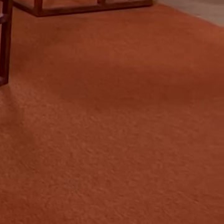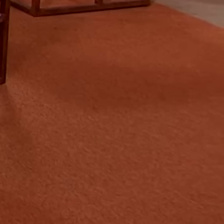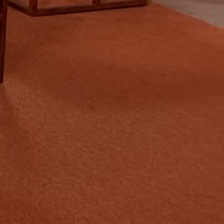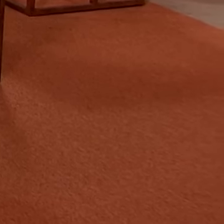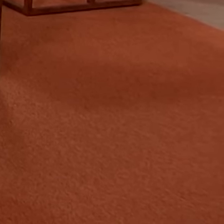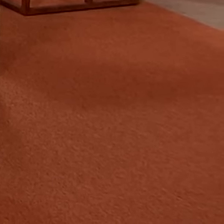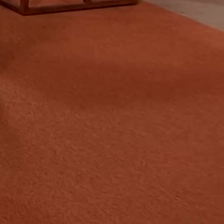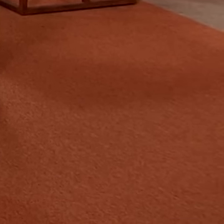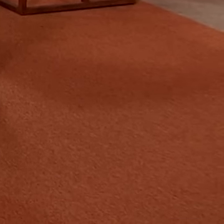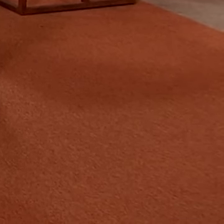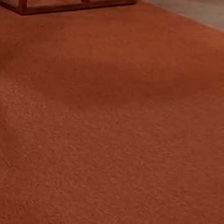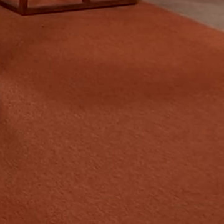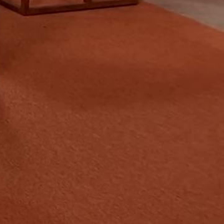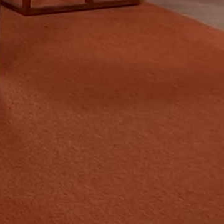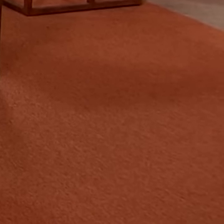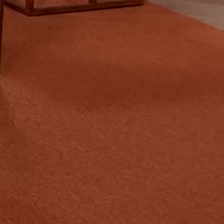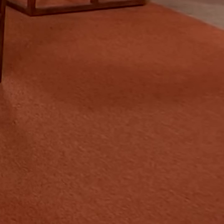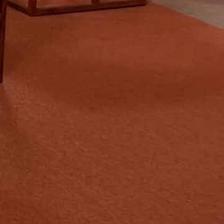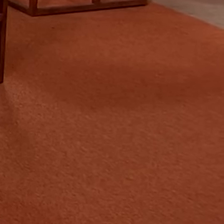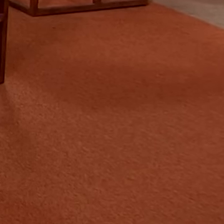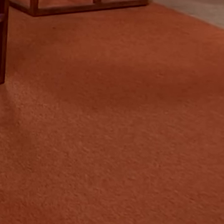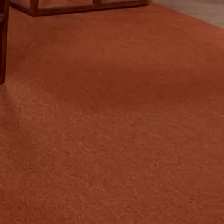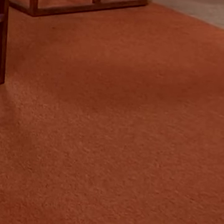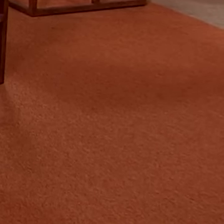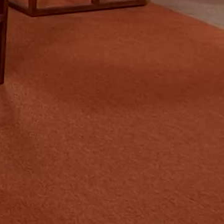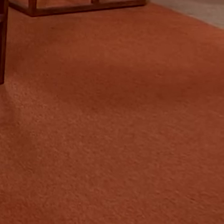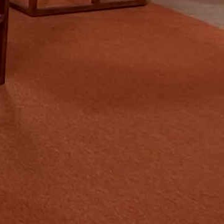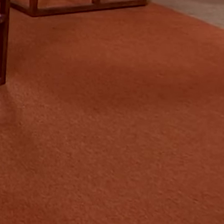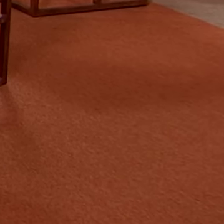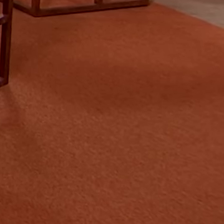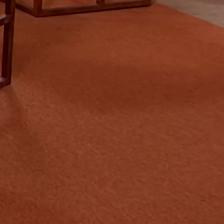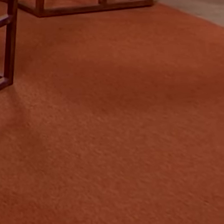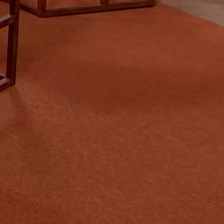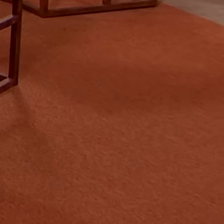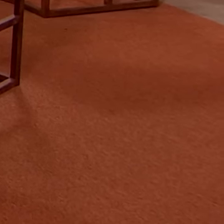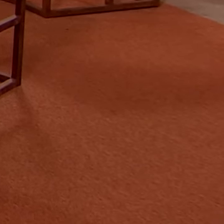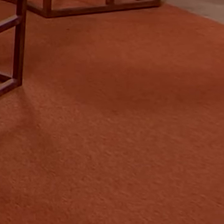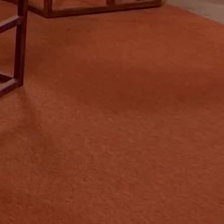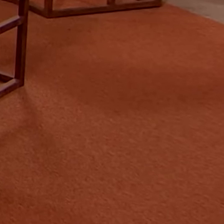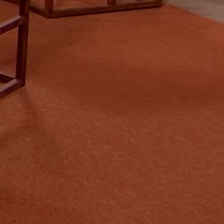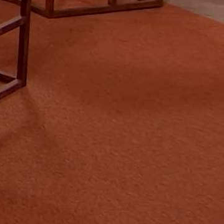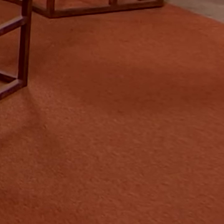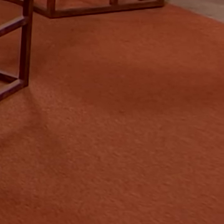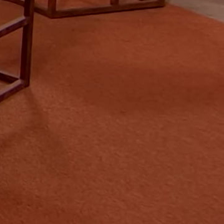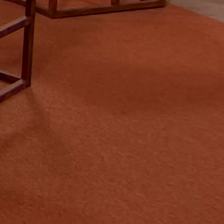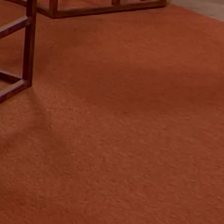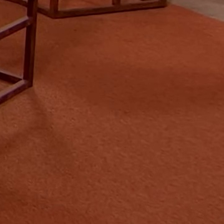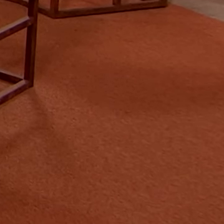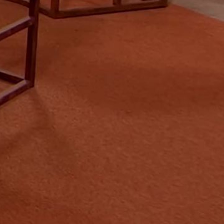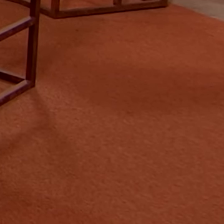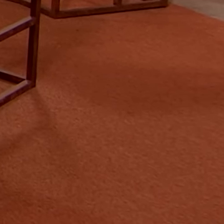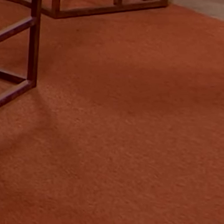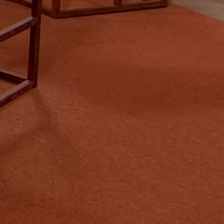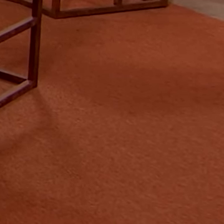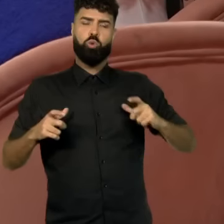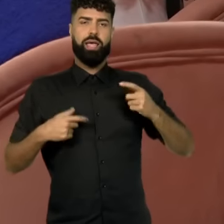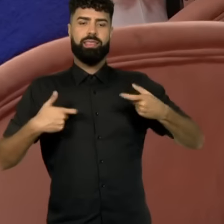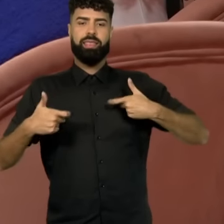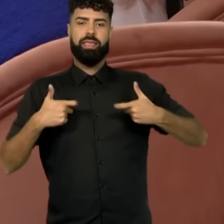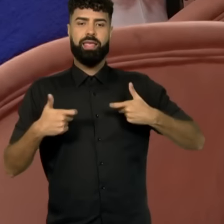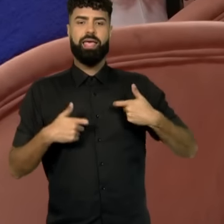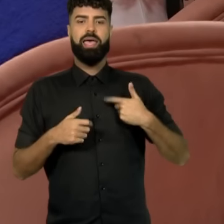só gravo tua com o Toninho. Se não, tu grava. Tudo bem. No disco Guerreira, ela gravou uma música minha e